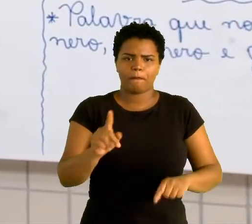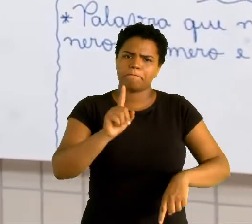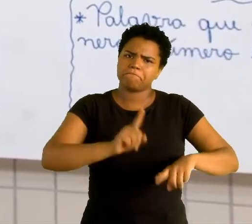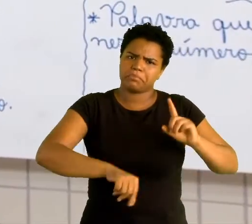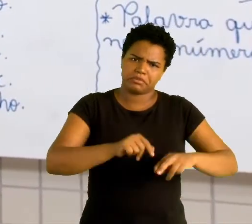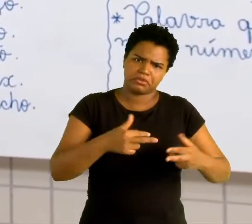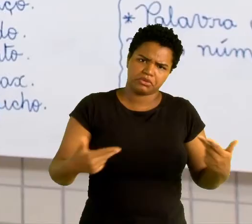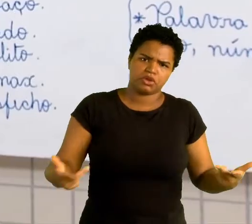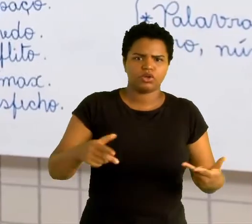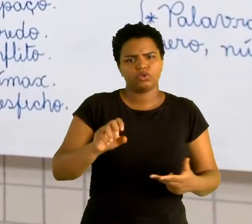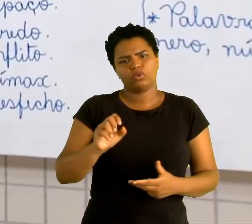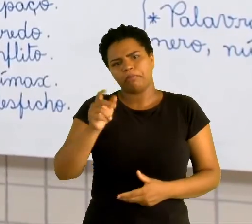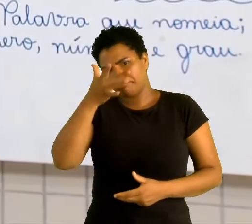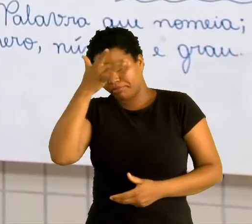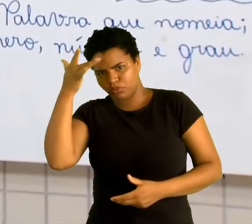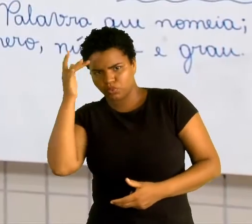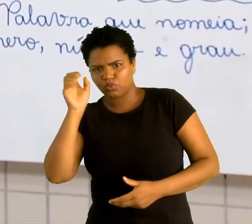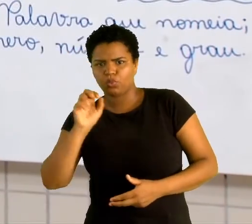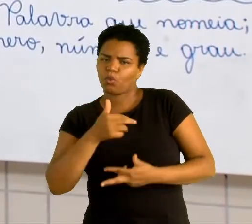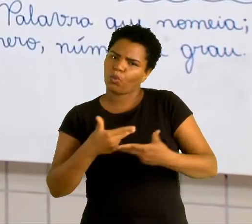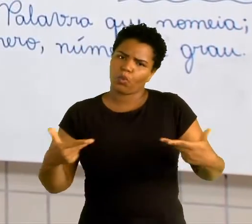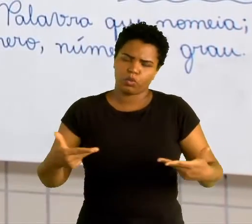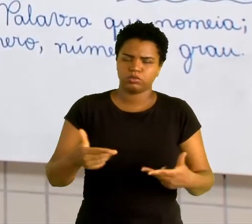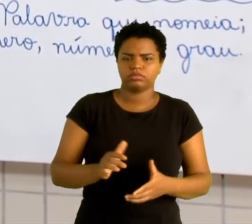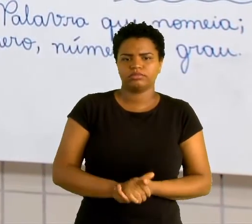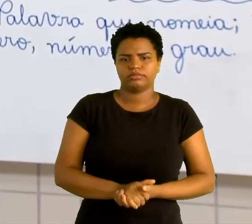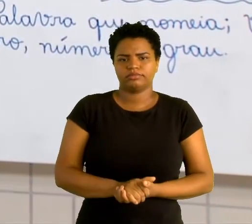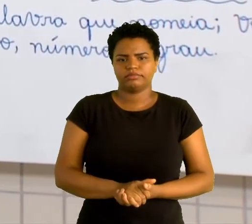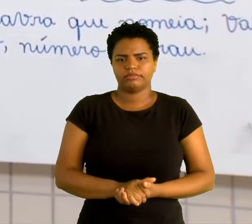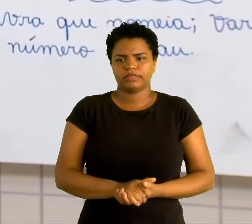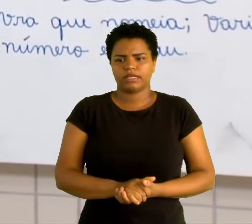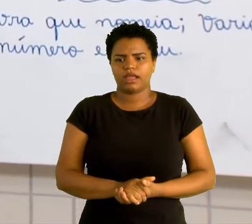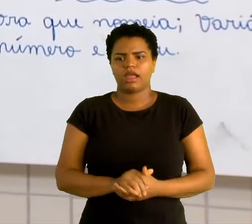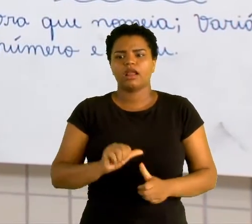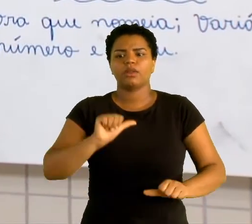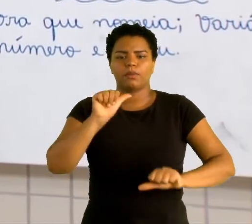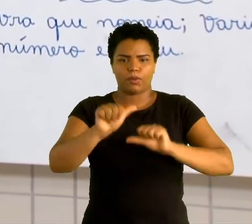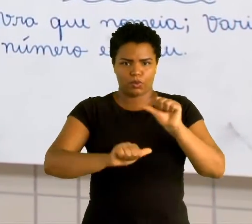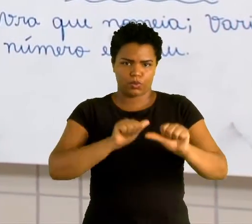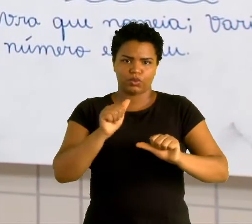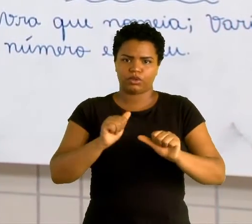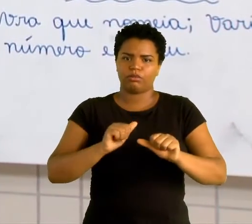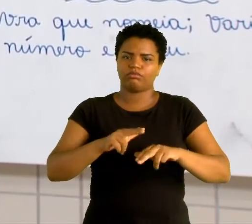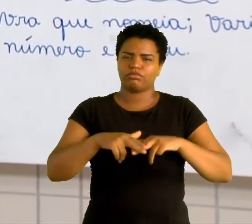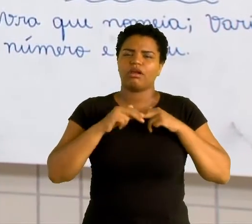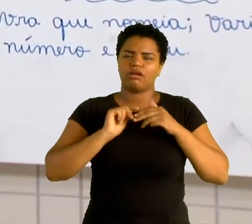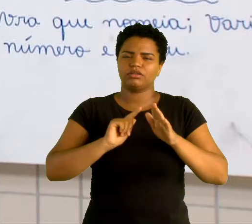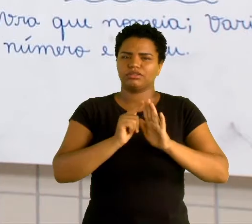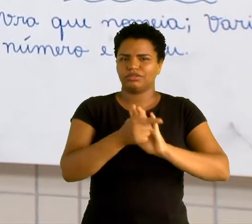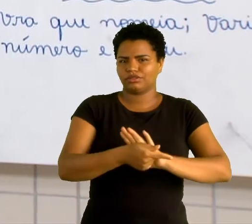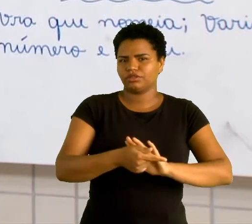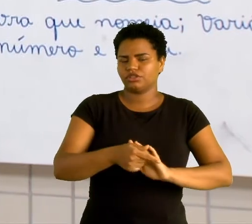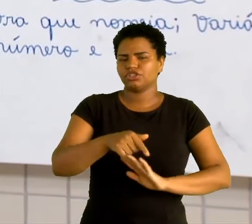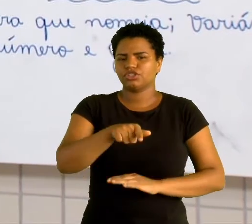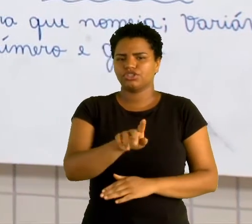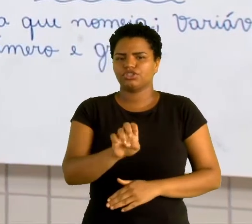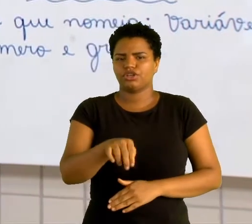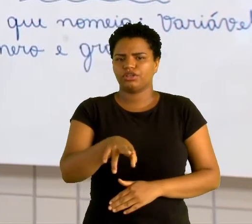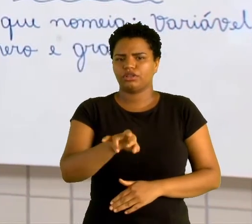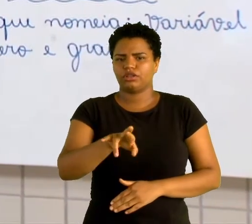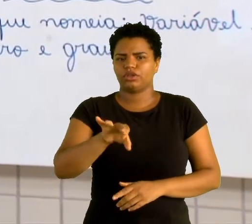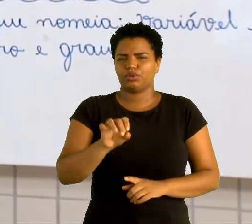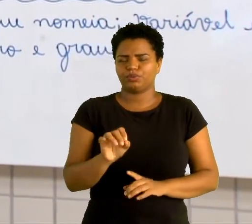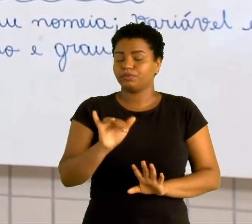algum ser ou coisa. Ele é variável em gênero. Quando a gente fala que ele é variável em gênero,